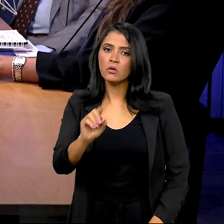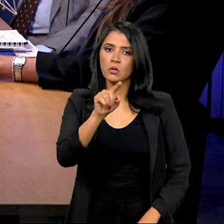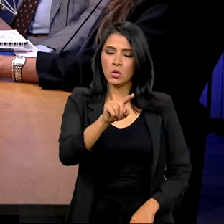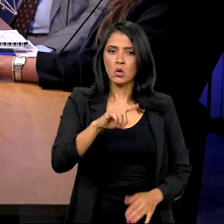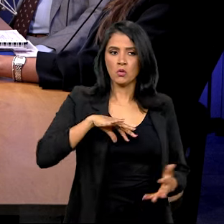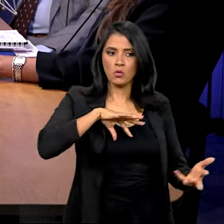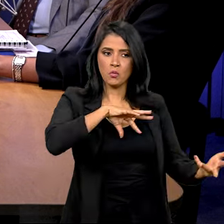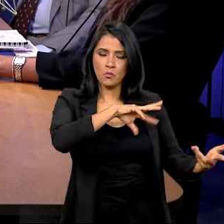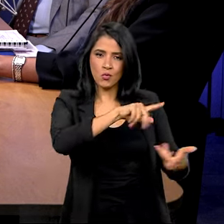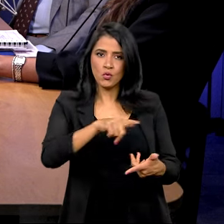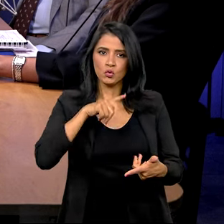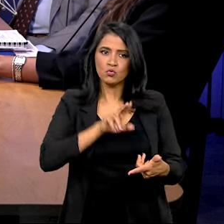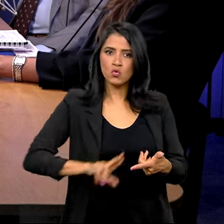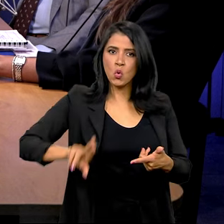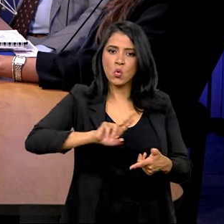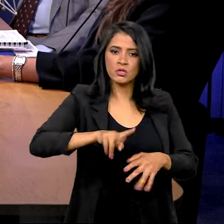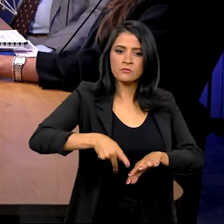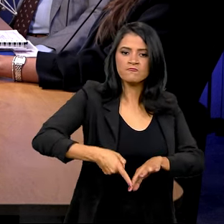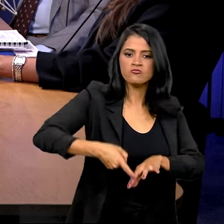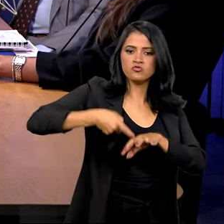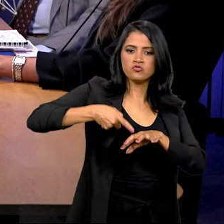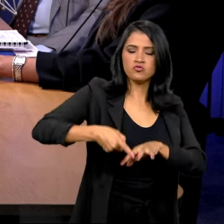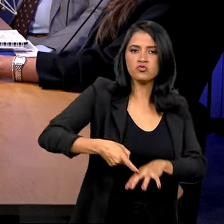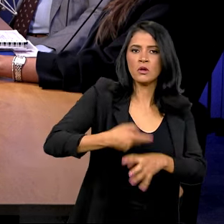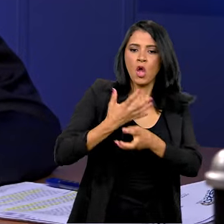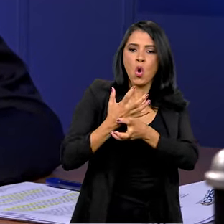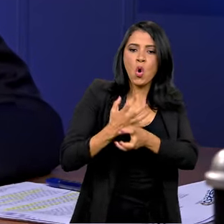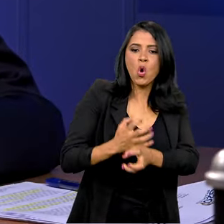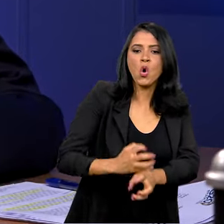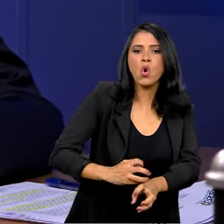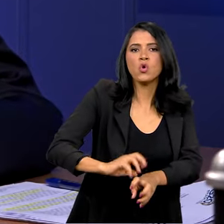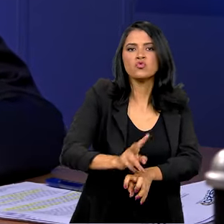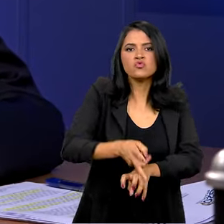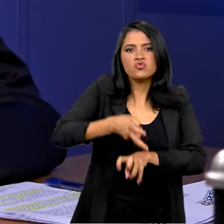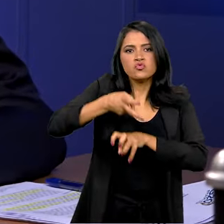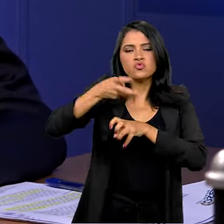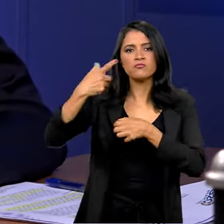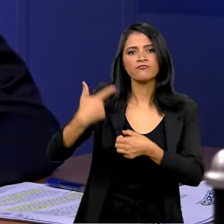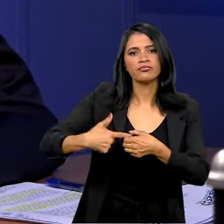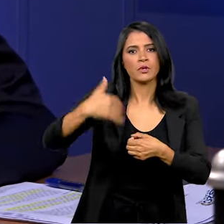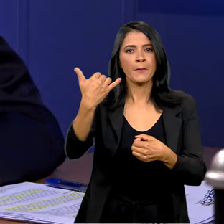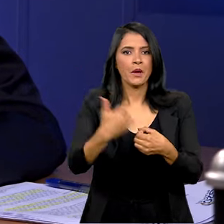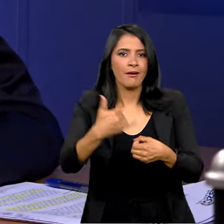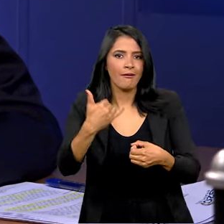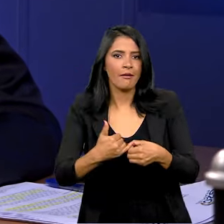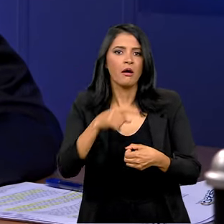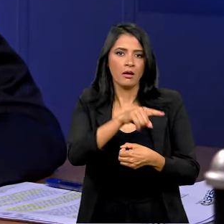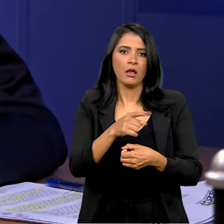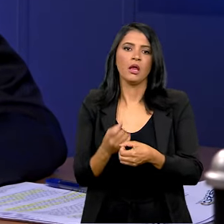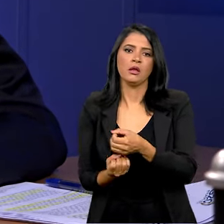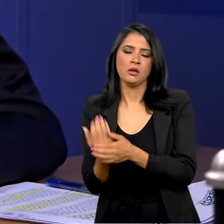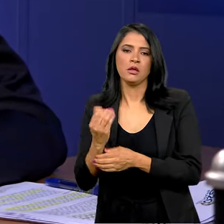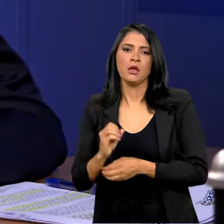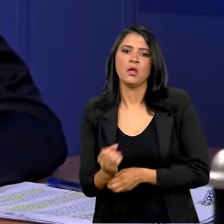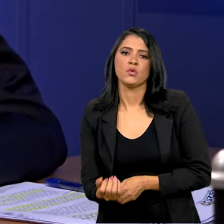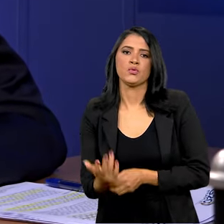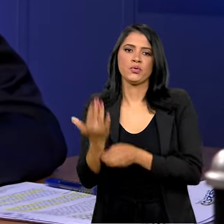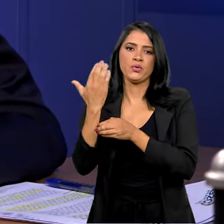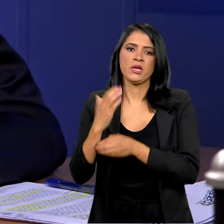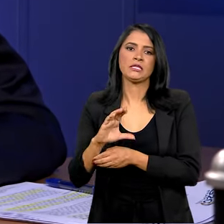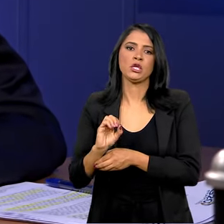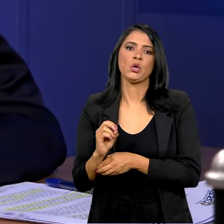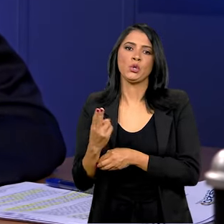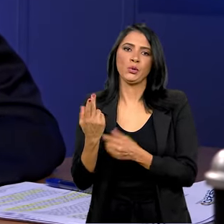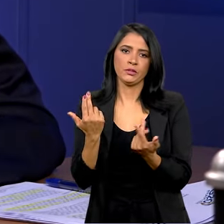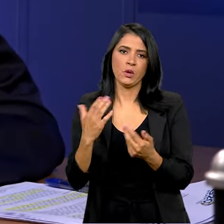combustíveis fósseis os combustíveis fósseis eles emitem gases de efeito estufa assim como o